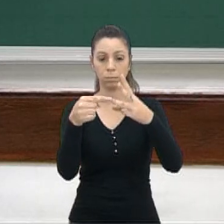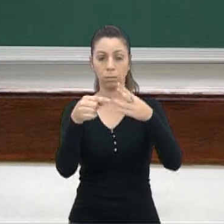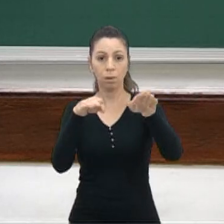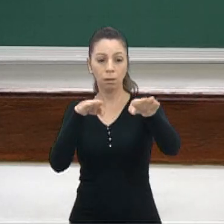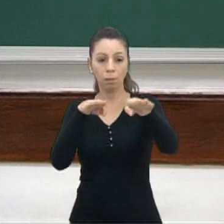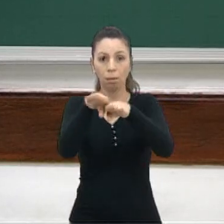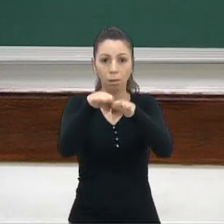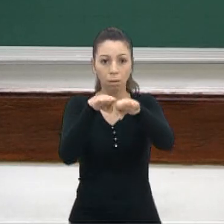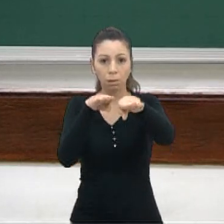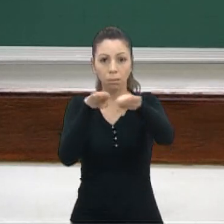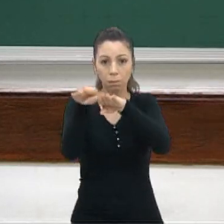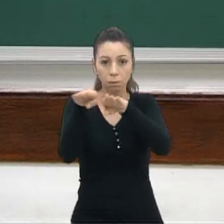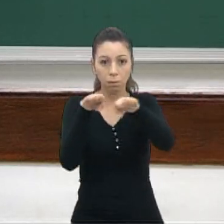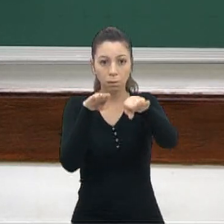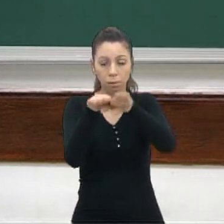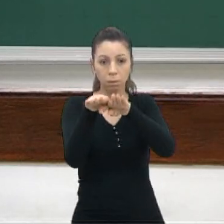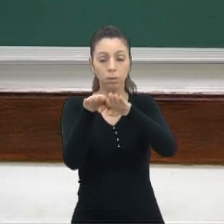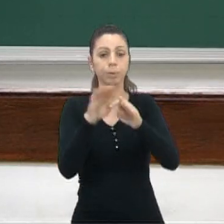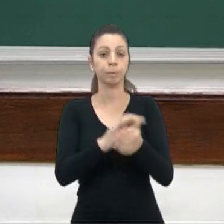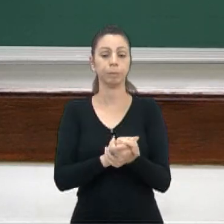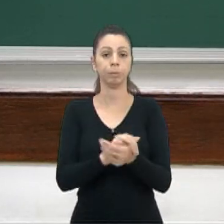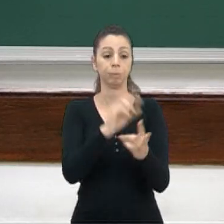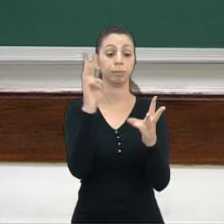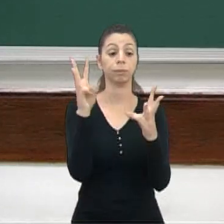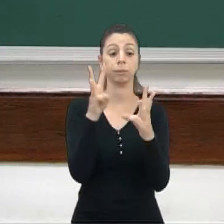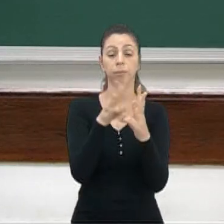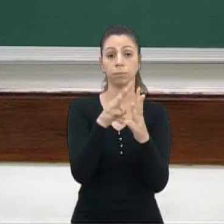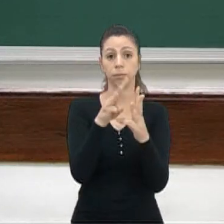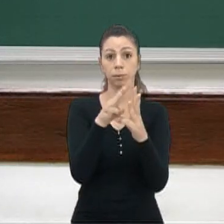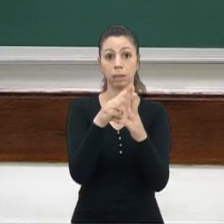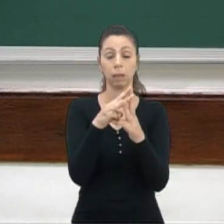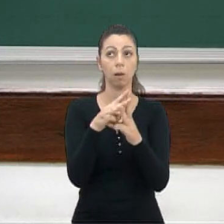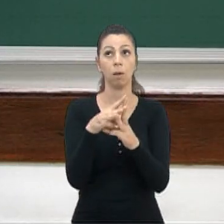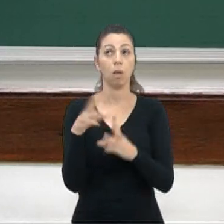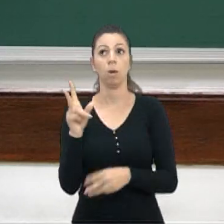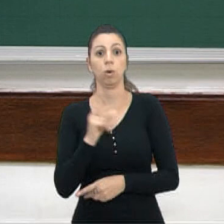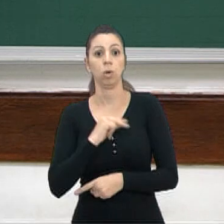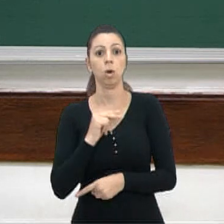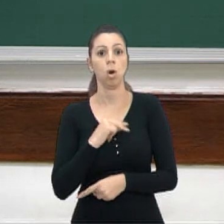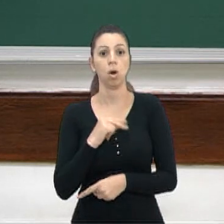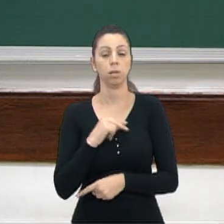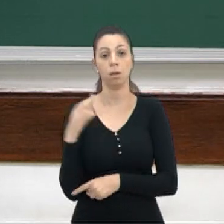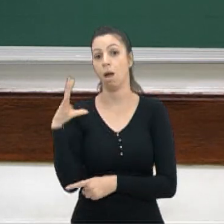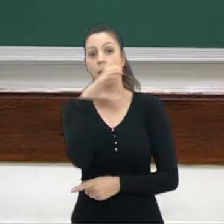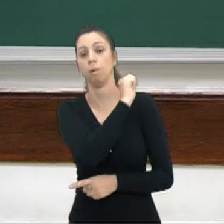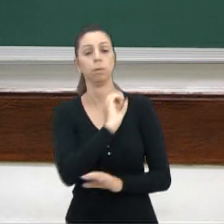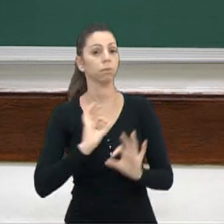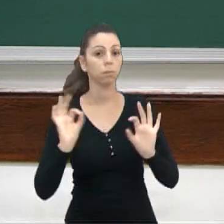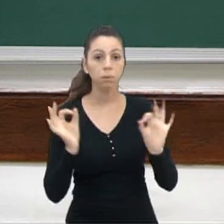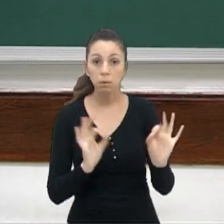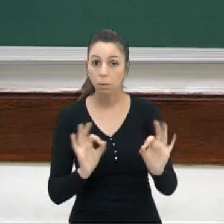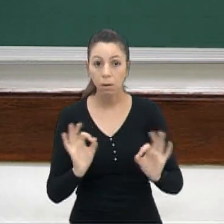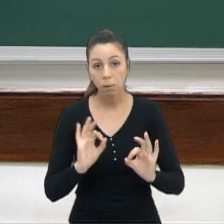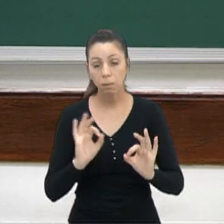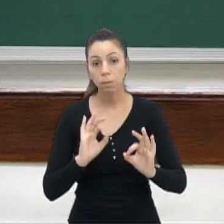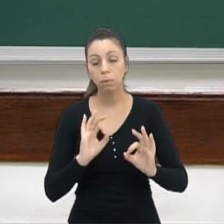lateral. Esses movimentos, como eu disse, eles não correm, 200 km por hora. Não, eles são